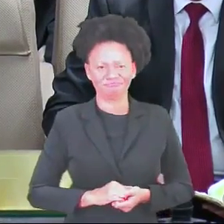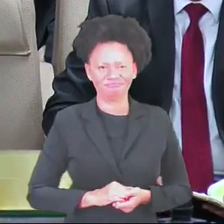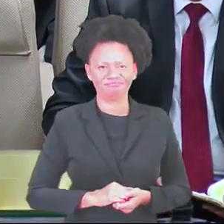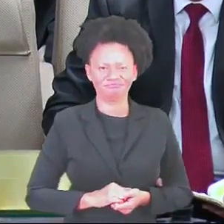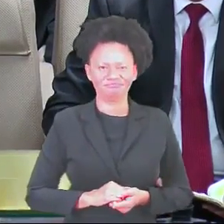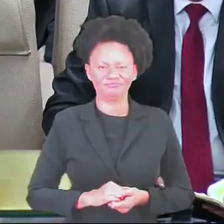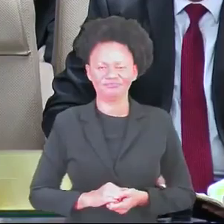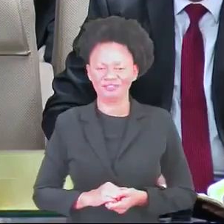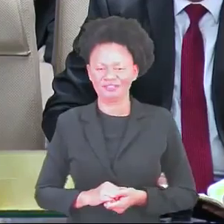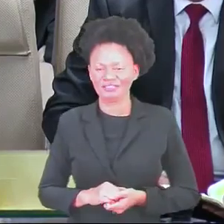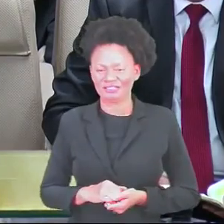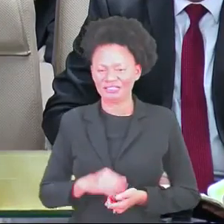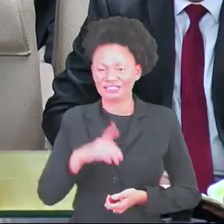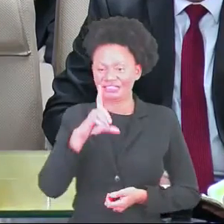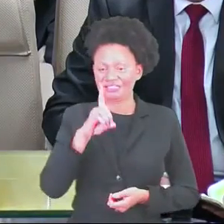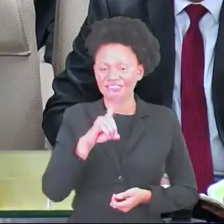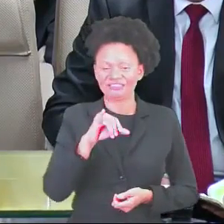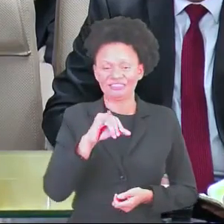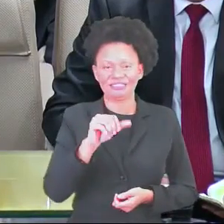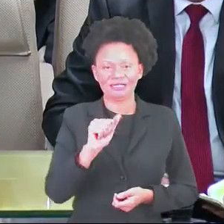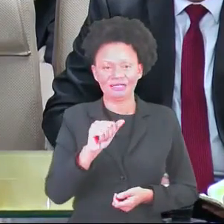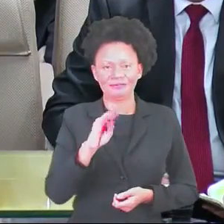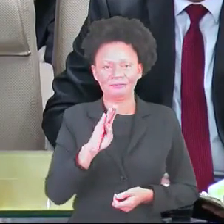O nome já é bem considerável.